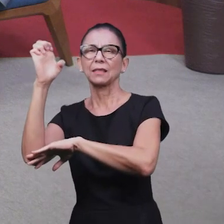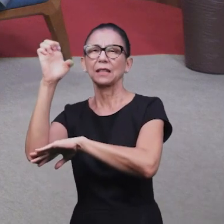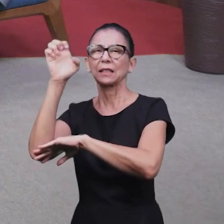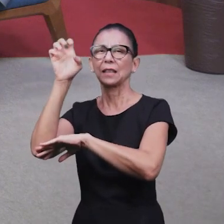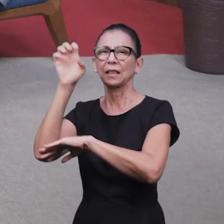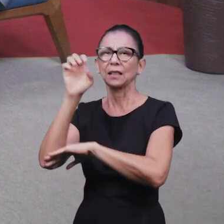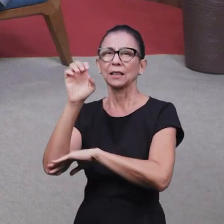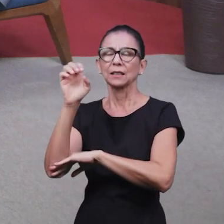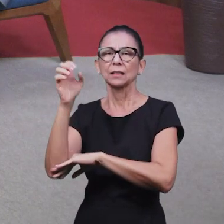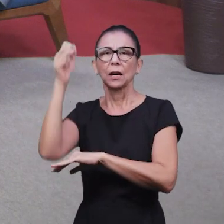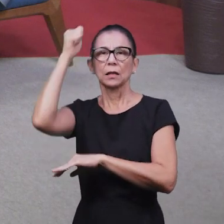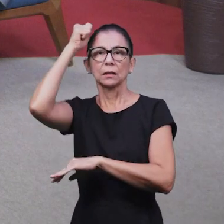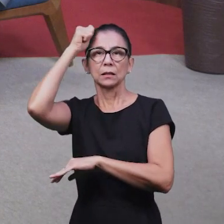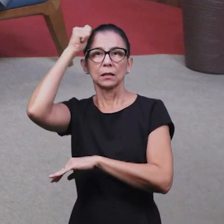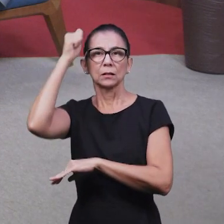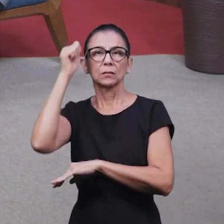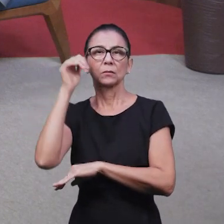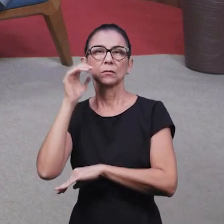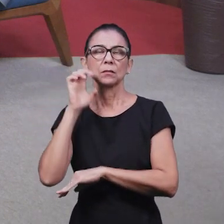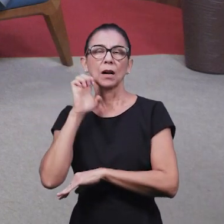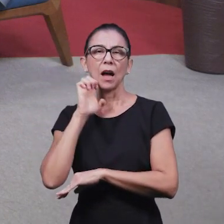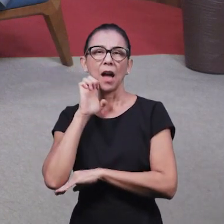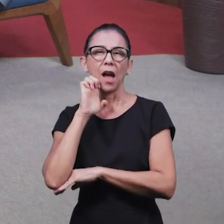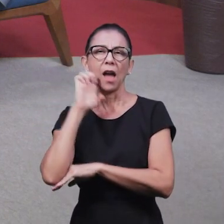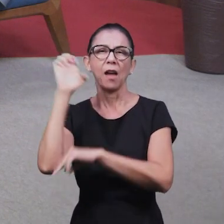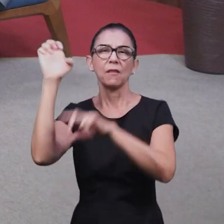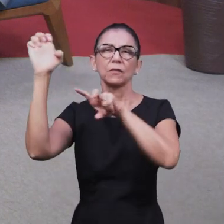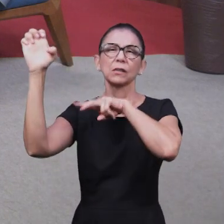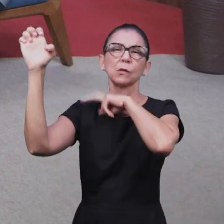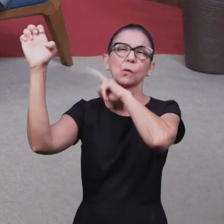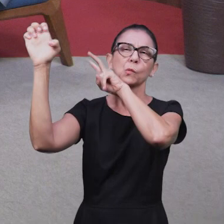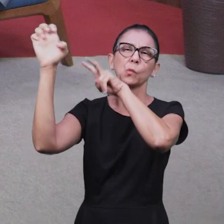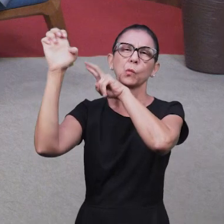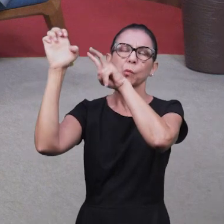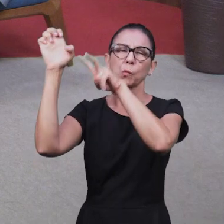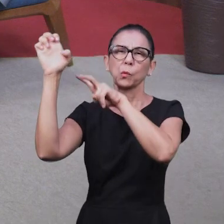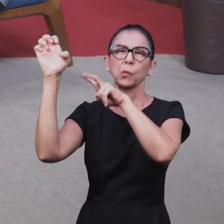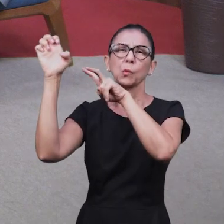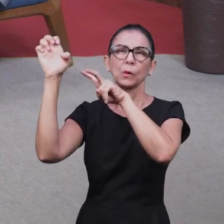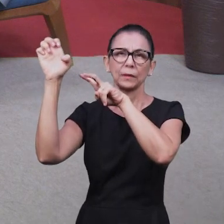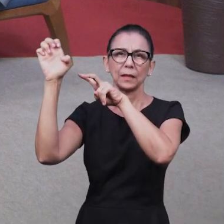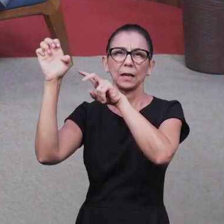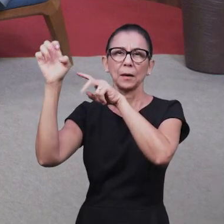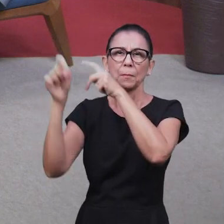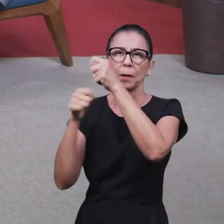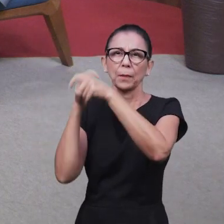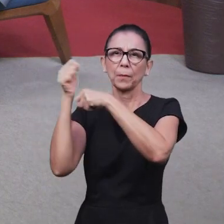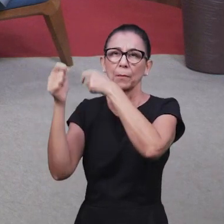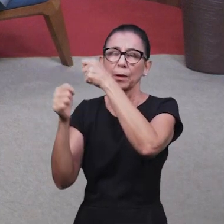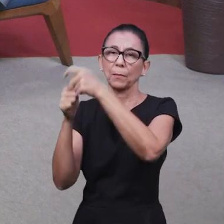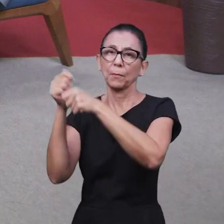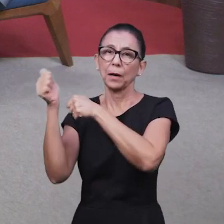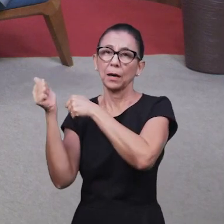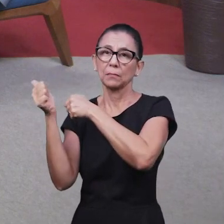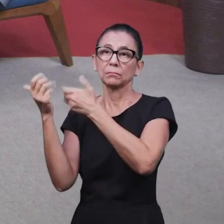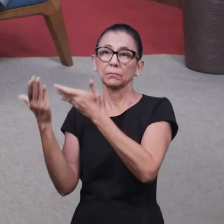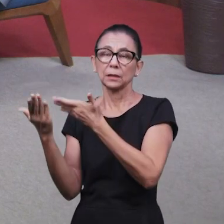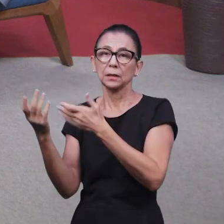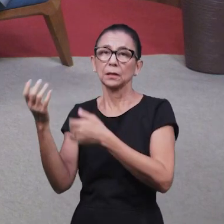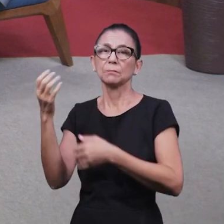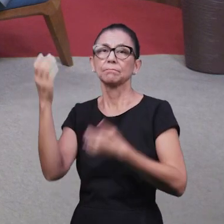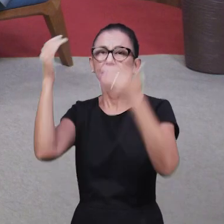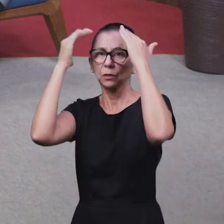adversário. Então, isso mostra hoje a maneira como isso tem desviado as pessoas da verdade e levando para o campo da